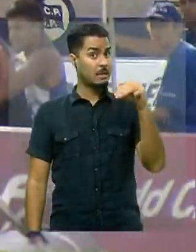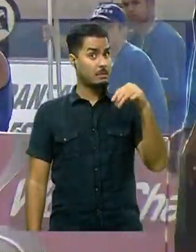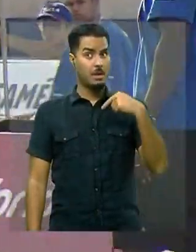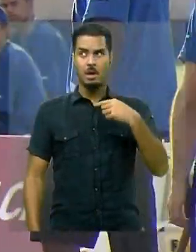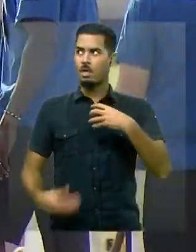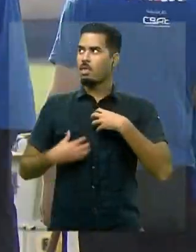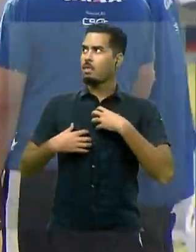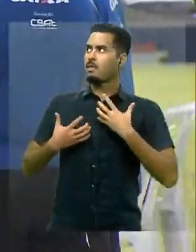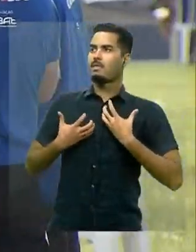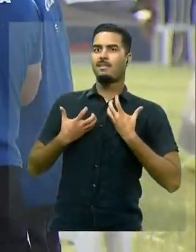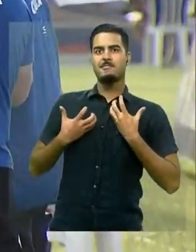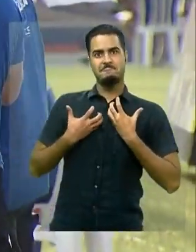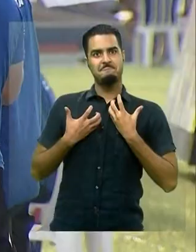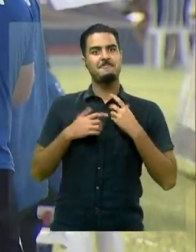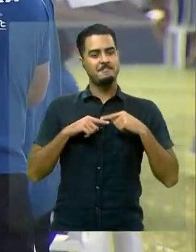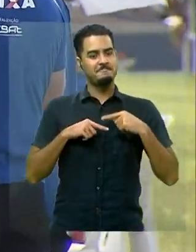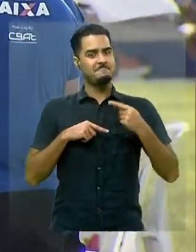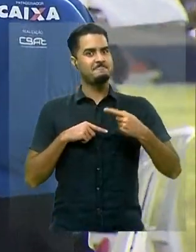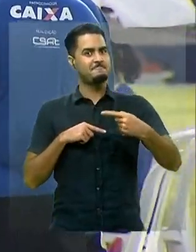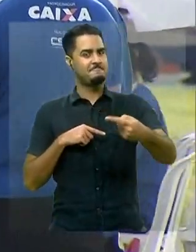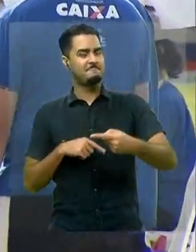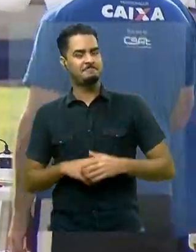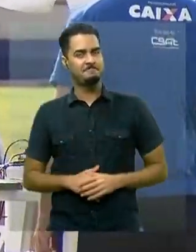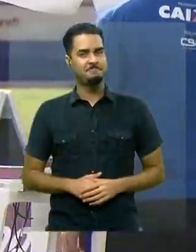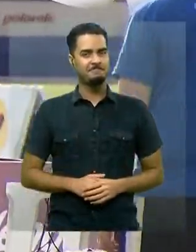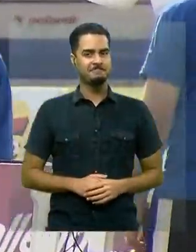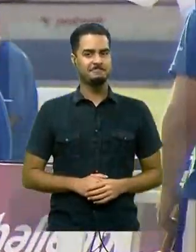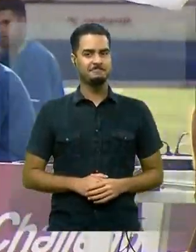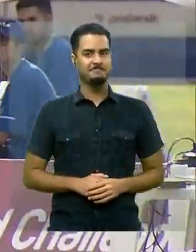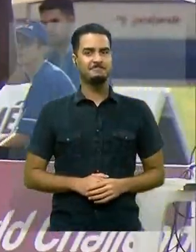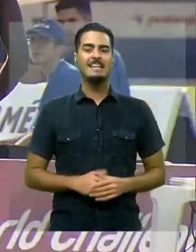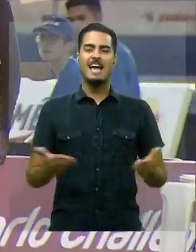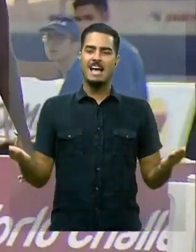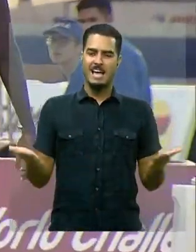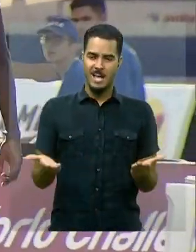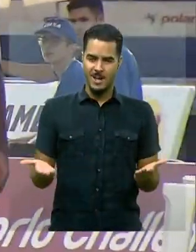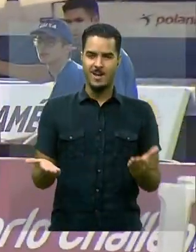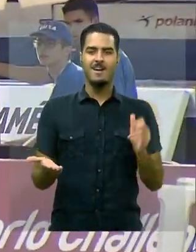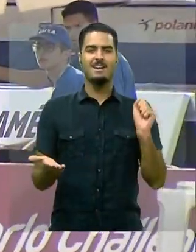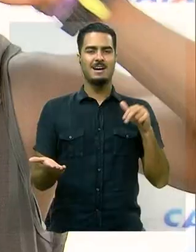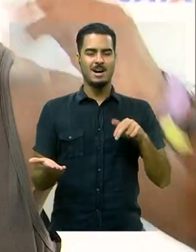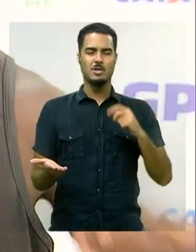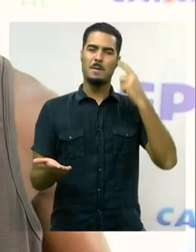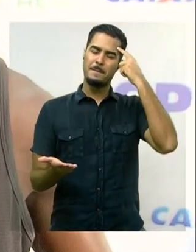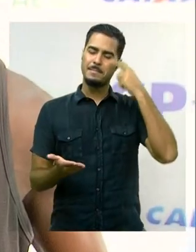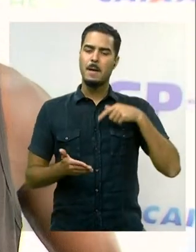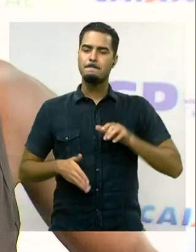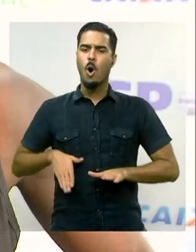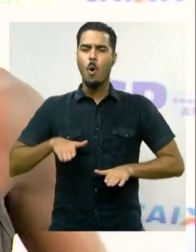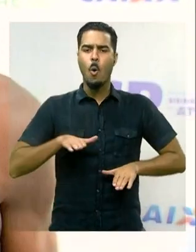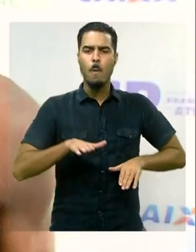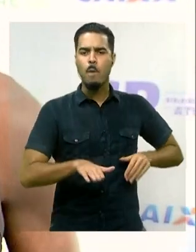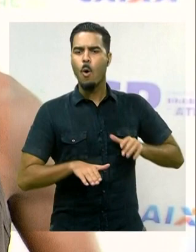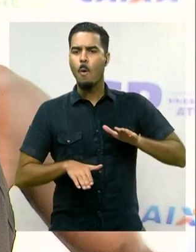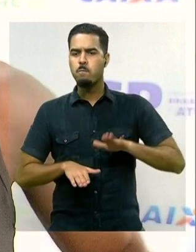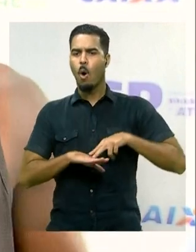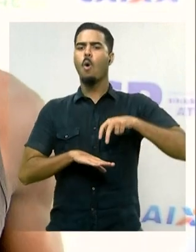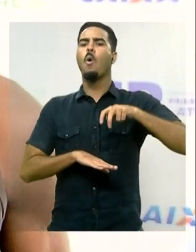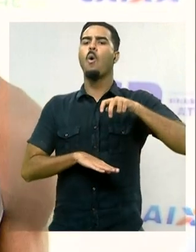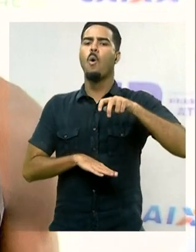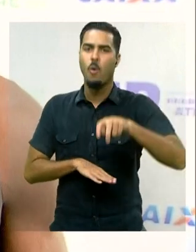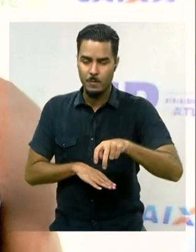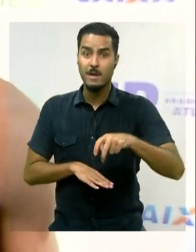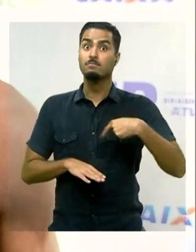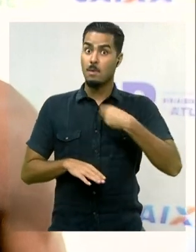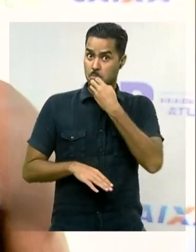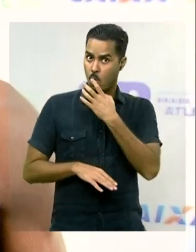jovem animado para os próximos desafios. Esse ano a gente está mais focado no salto triplo, porque saiu boas marcas. Atualmente